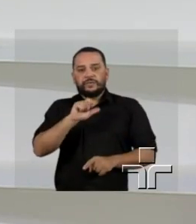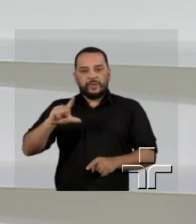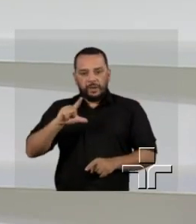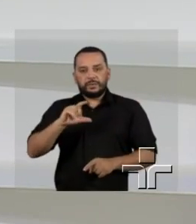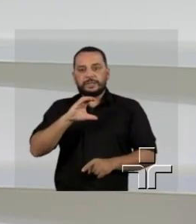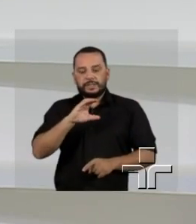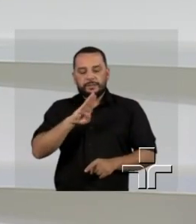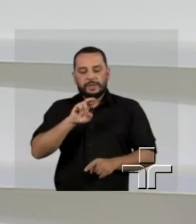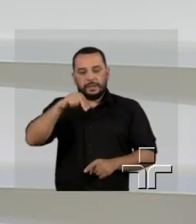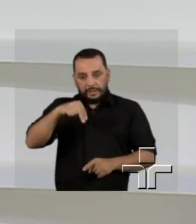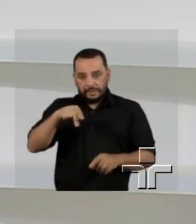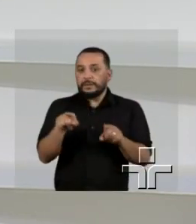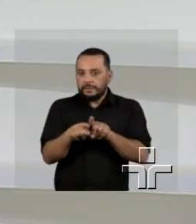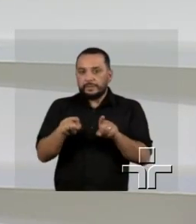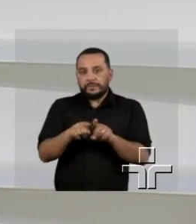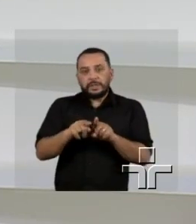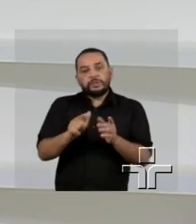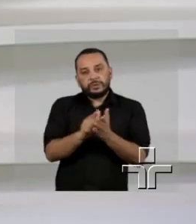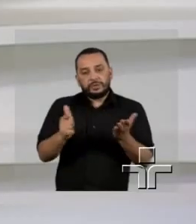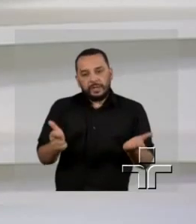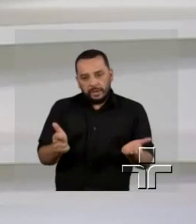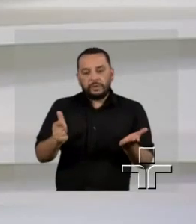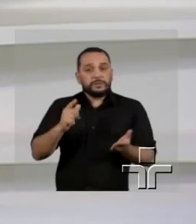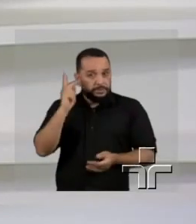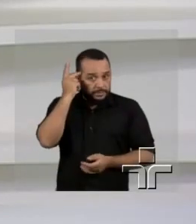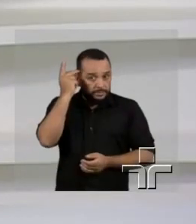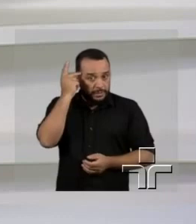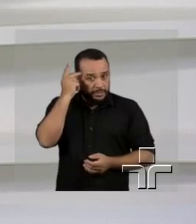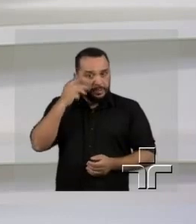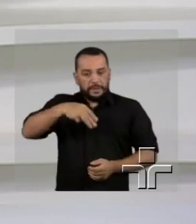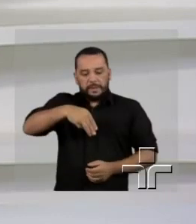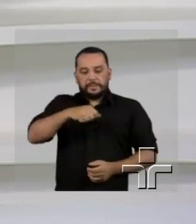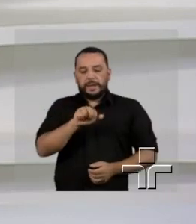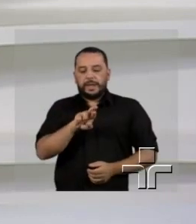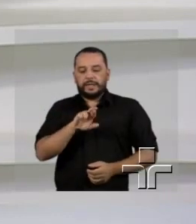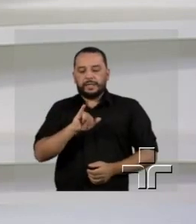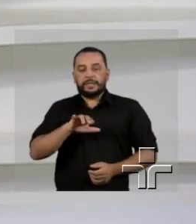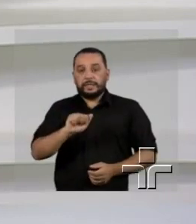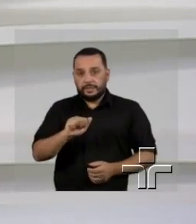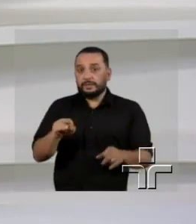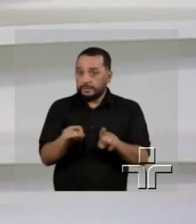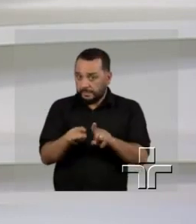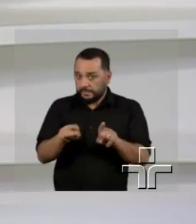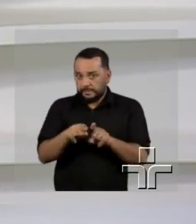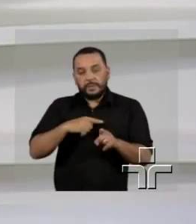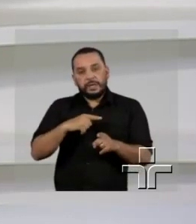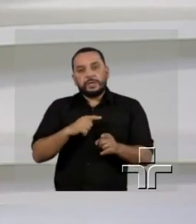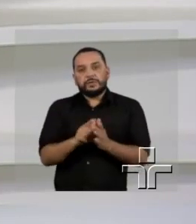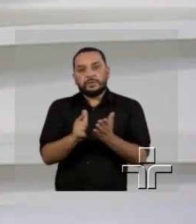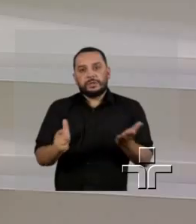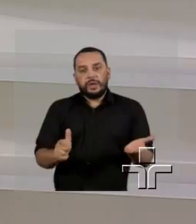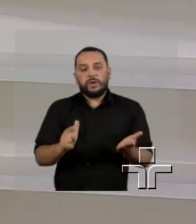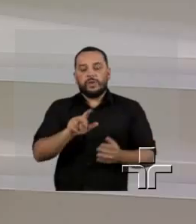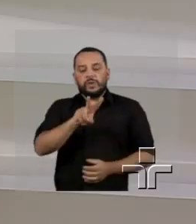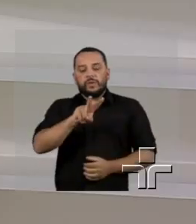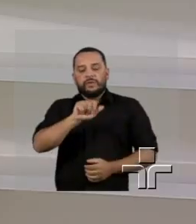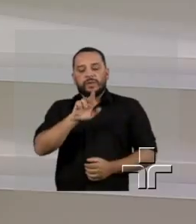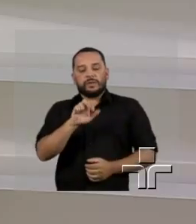conseguiu sobreviver às intrigas palacianas. O general Carlos Alberto dos Santos Cruz é o convidado de hoje do Roda